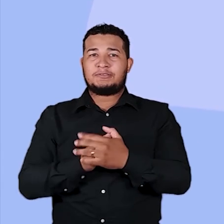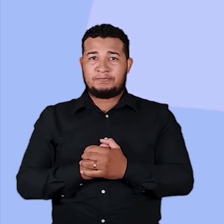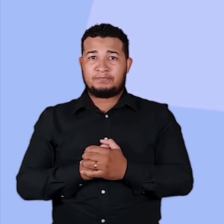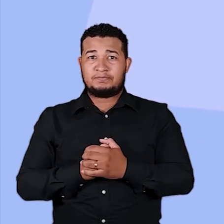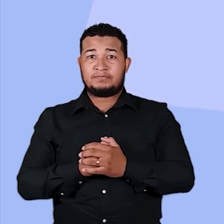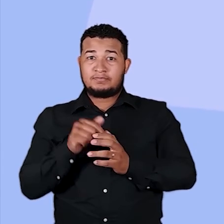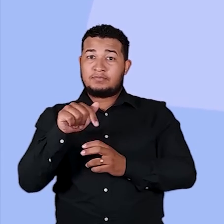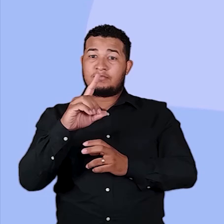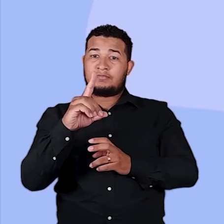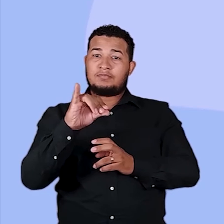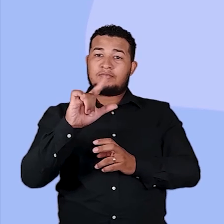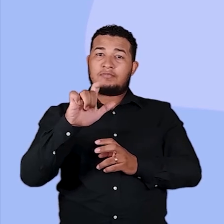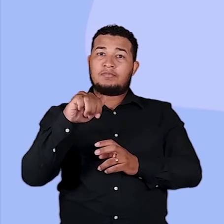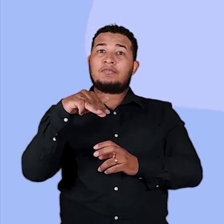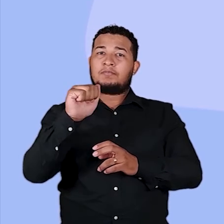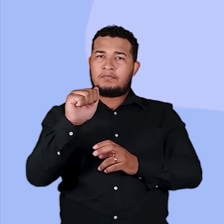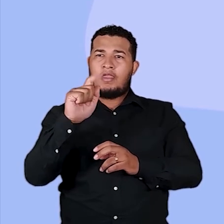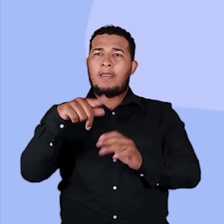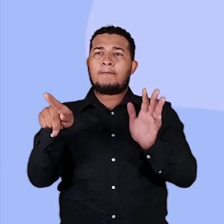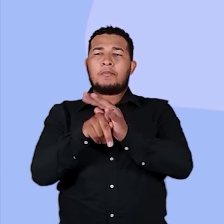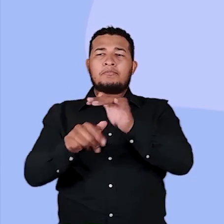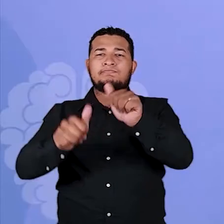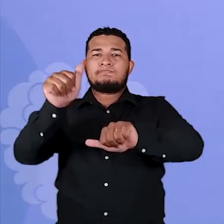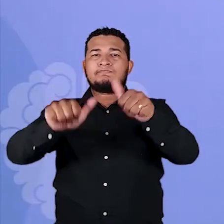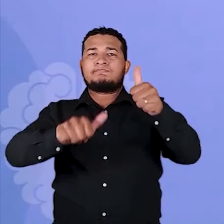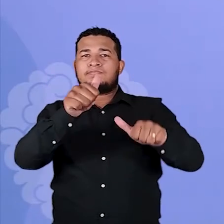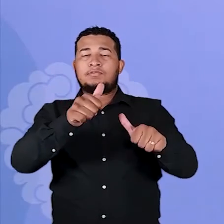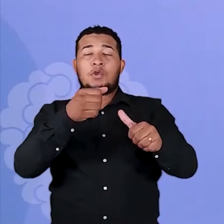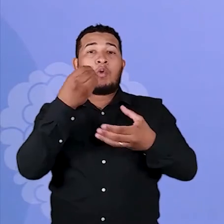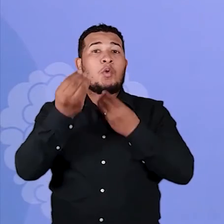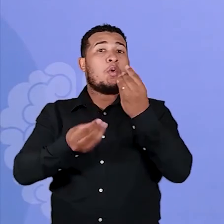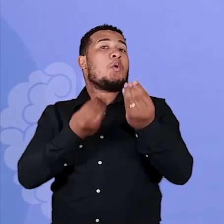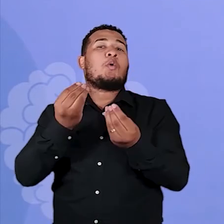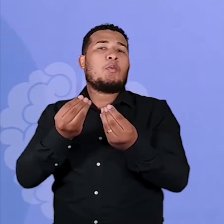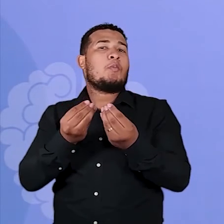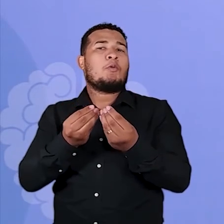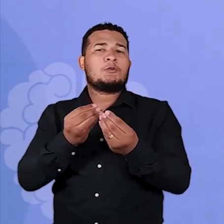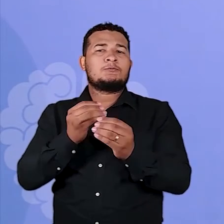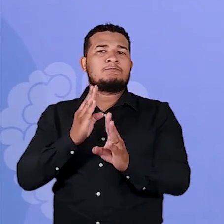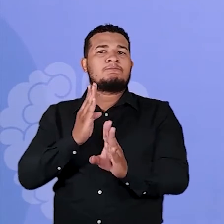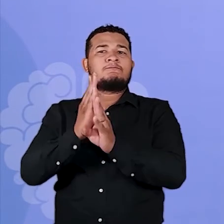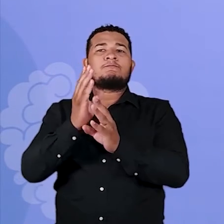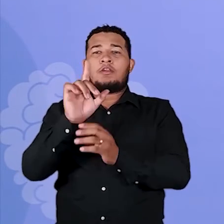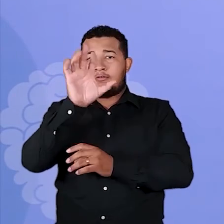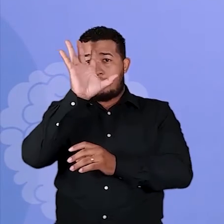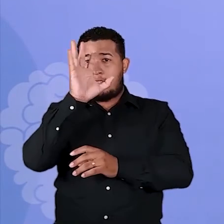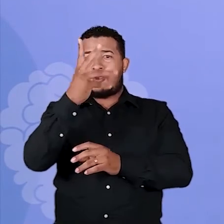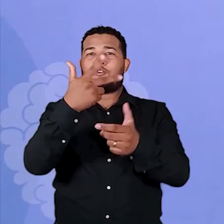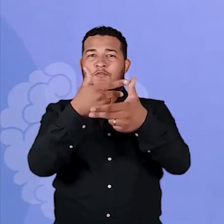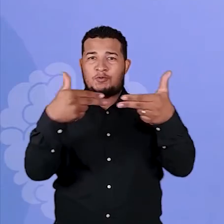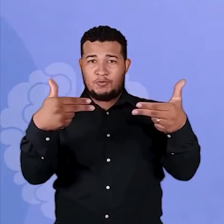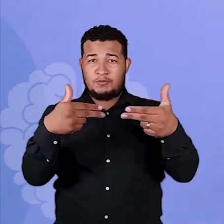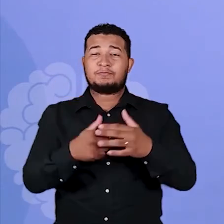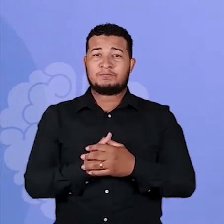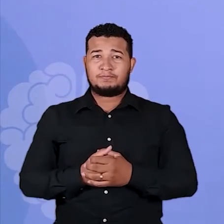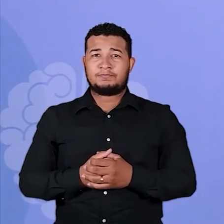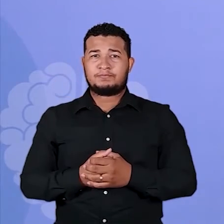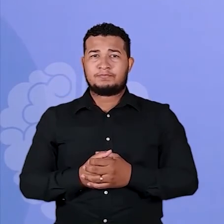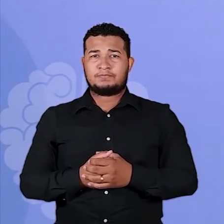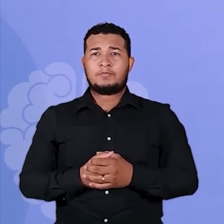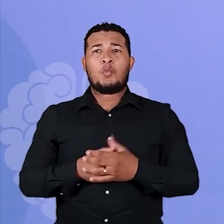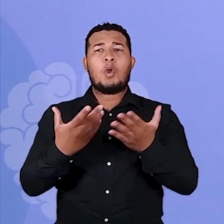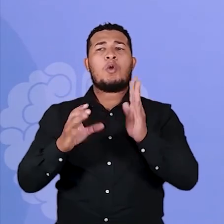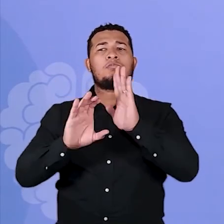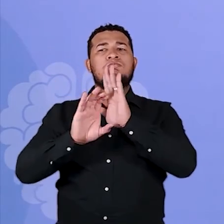resposta. Esse dilema existe para avaliar como é que nós chegamos nas decisões que nós